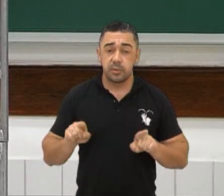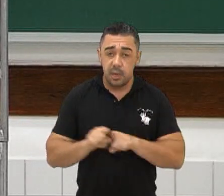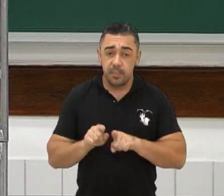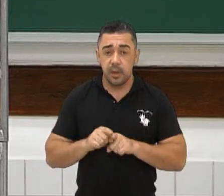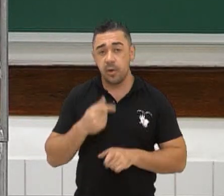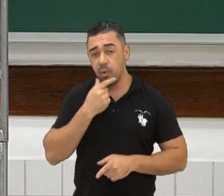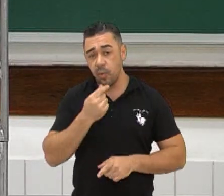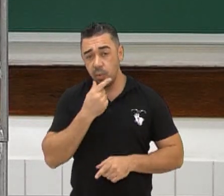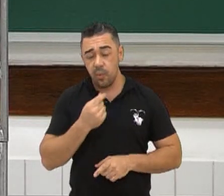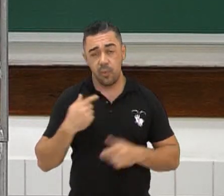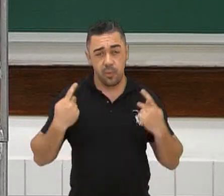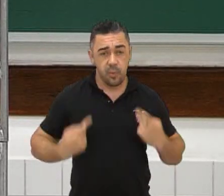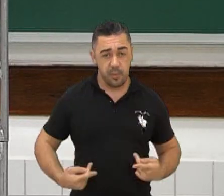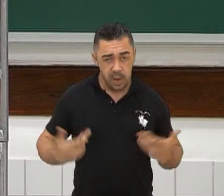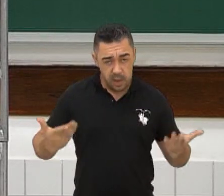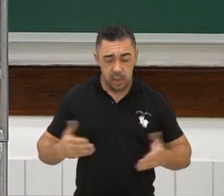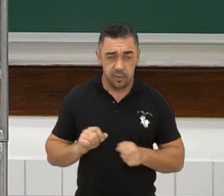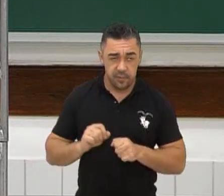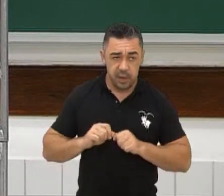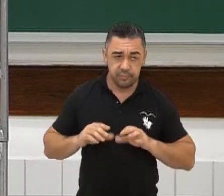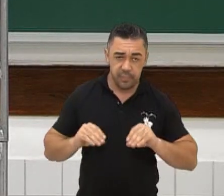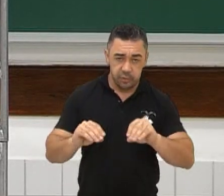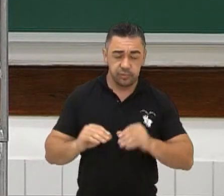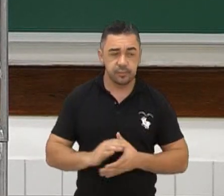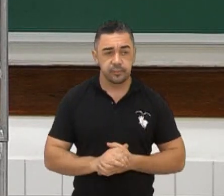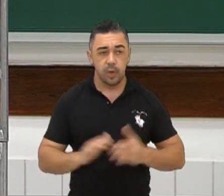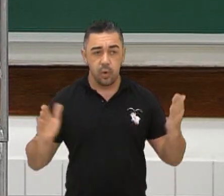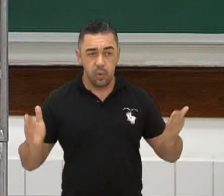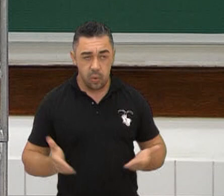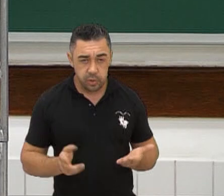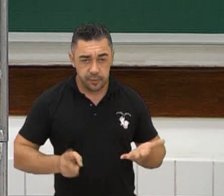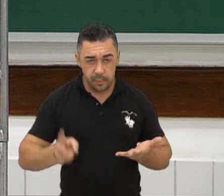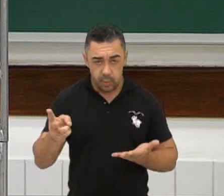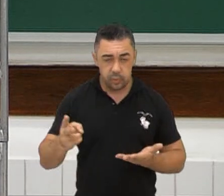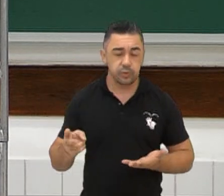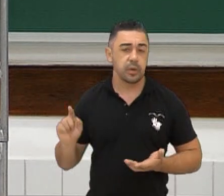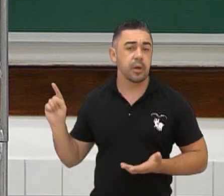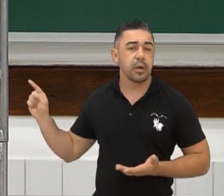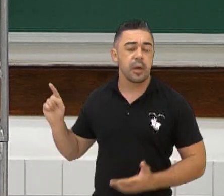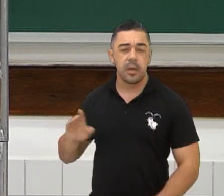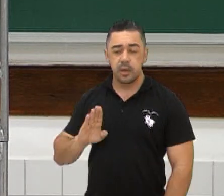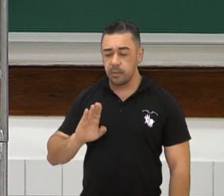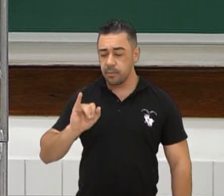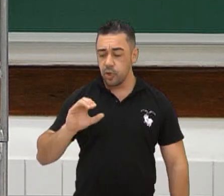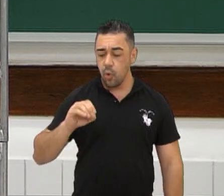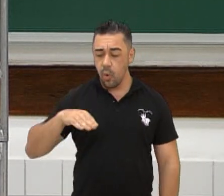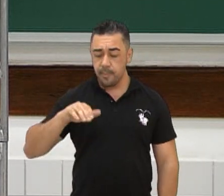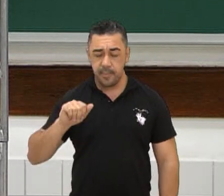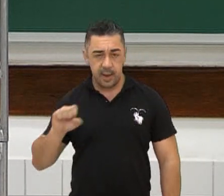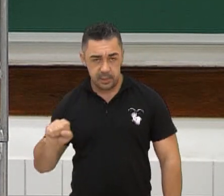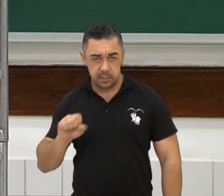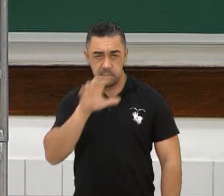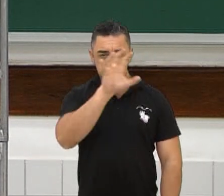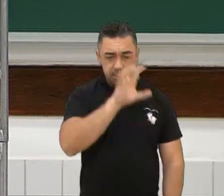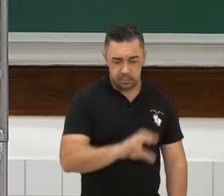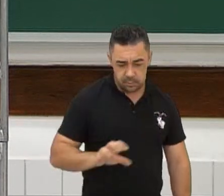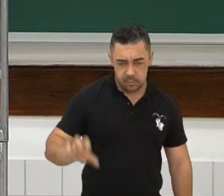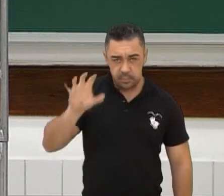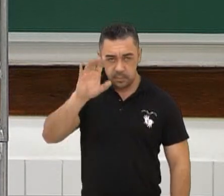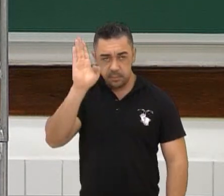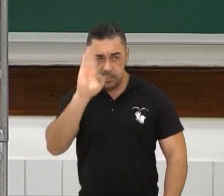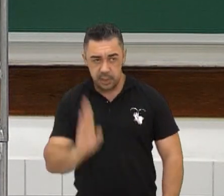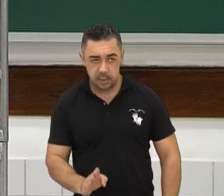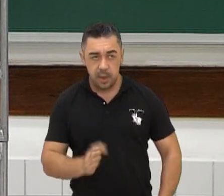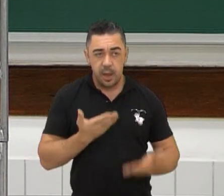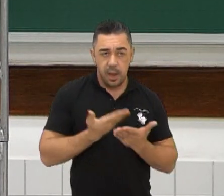ação antrópica, a ação humana, né? Então, hoje a gente vai dar continuidade aos biomas brasileiros. A gente já comentou um pouco na aula passada,